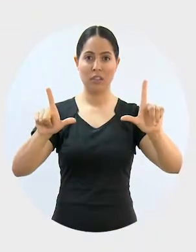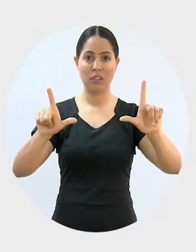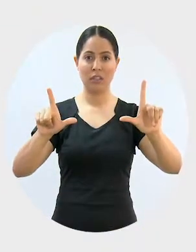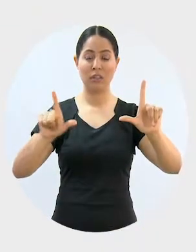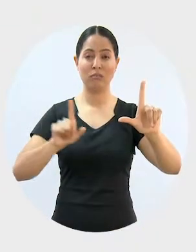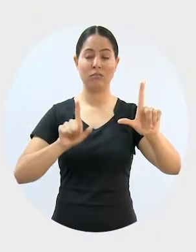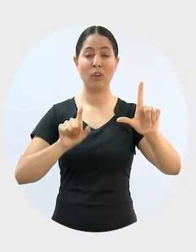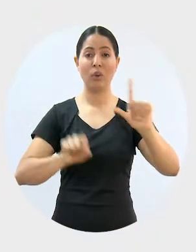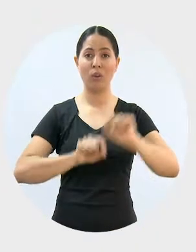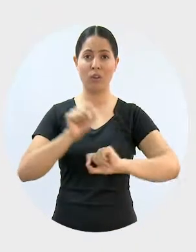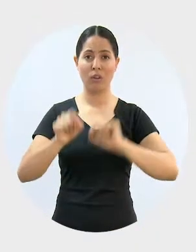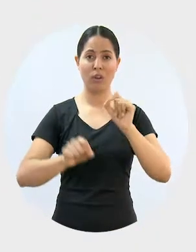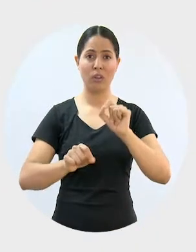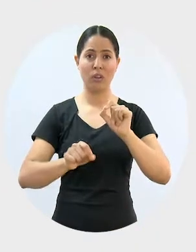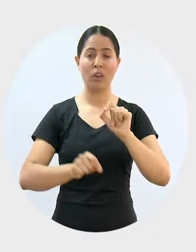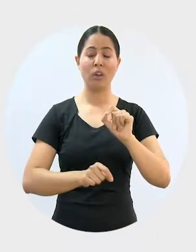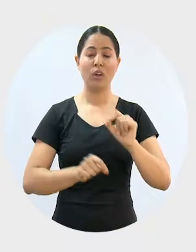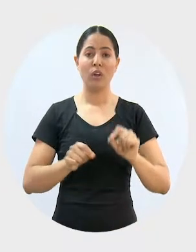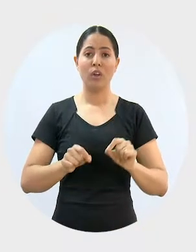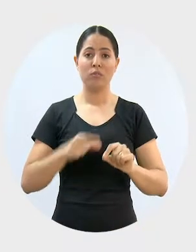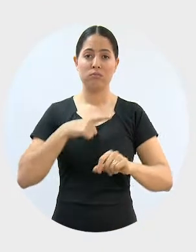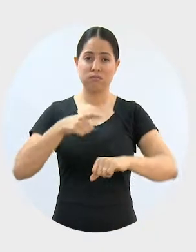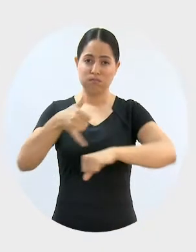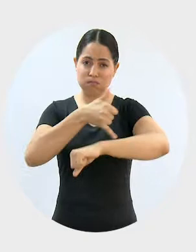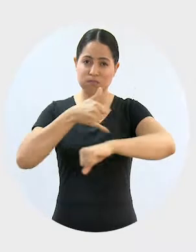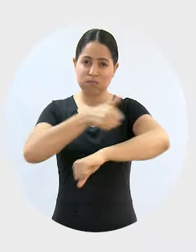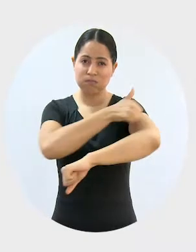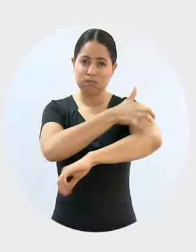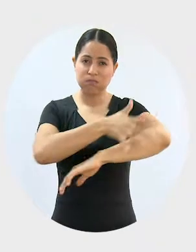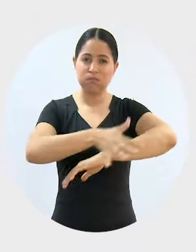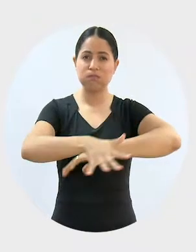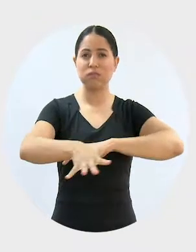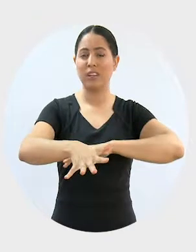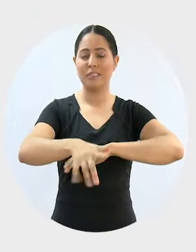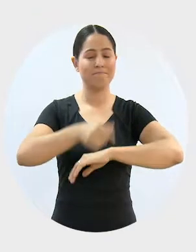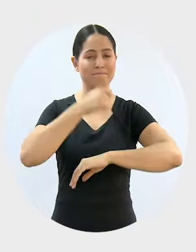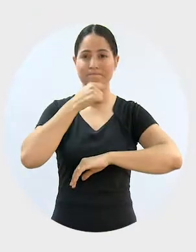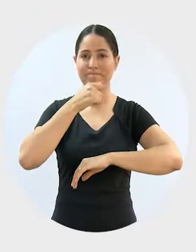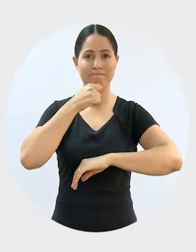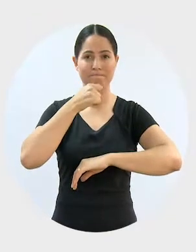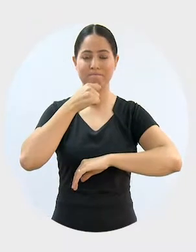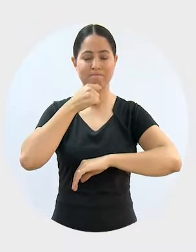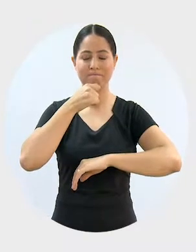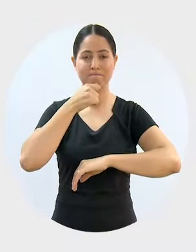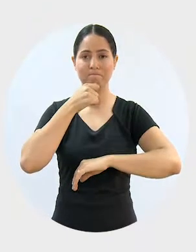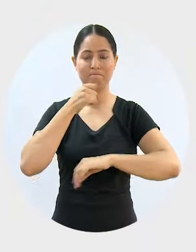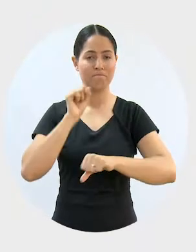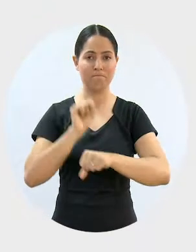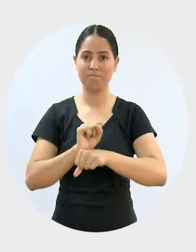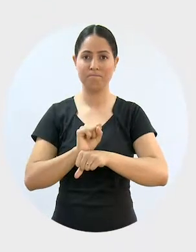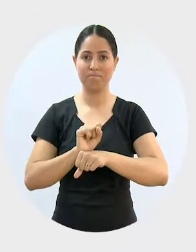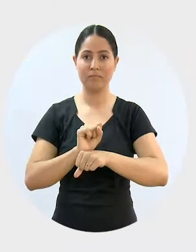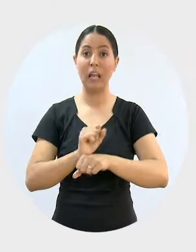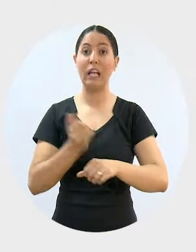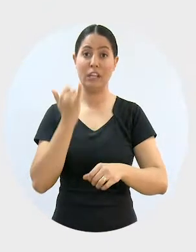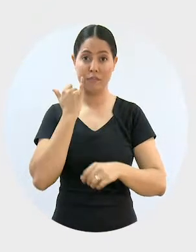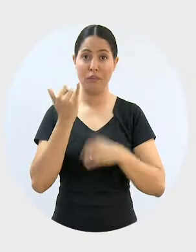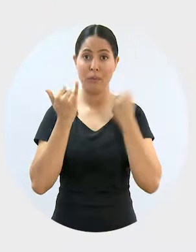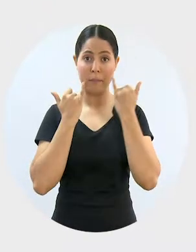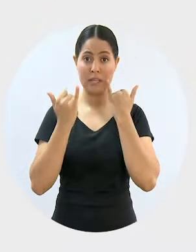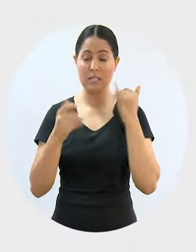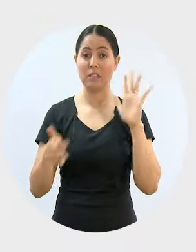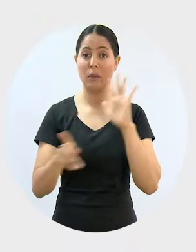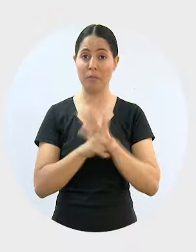deste programa, 1º de novembro de 2019, a autoria dos derramamentos de óleo ainda não havia sido